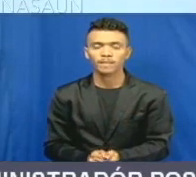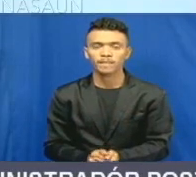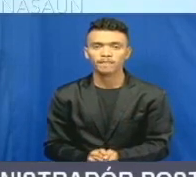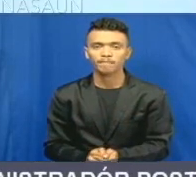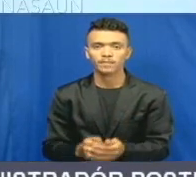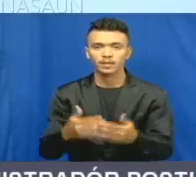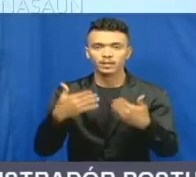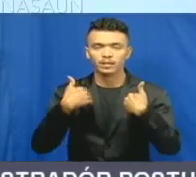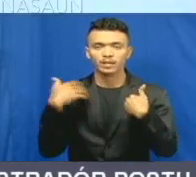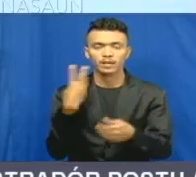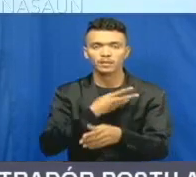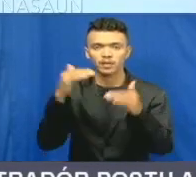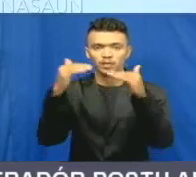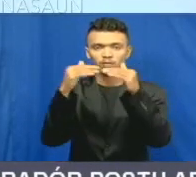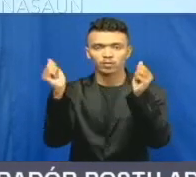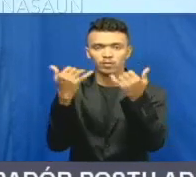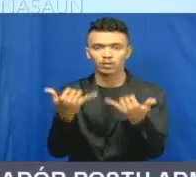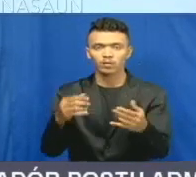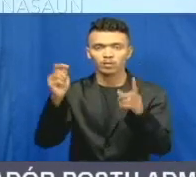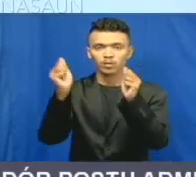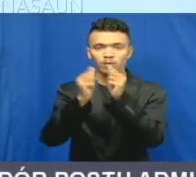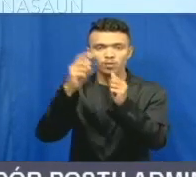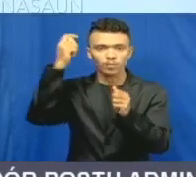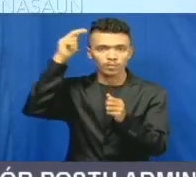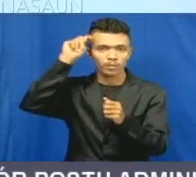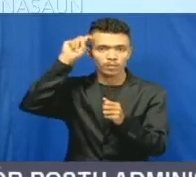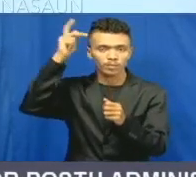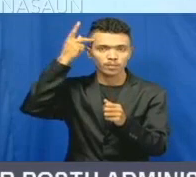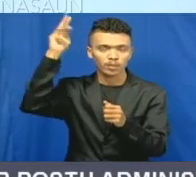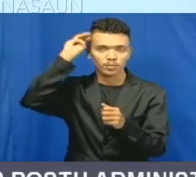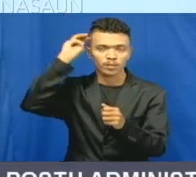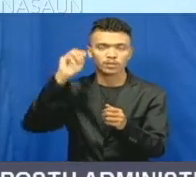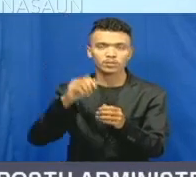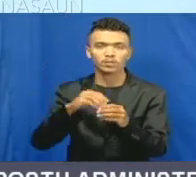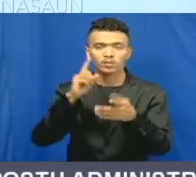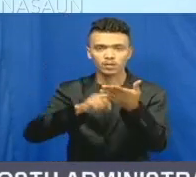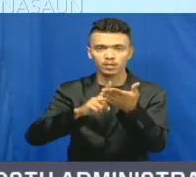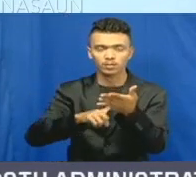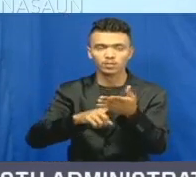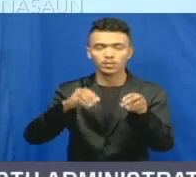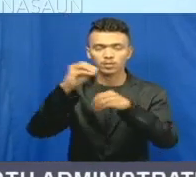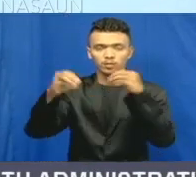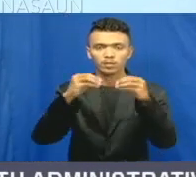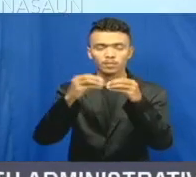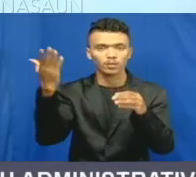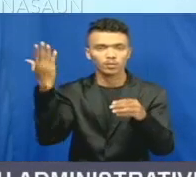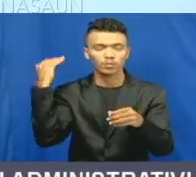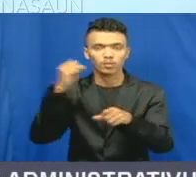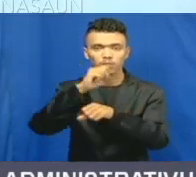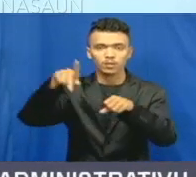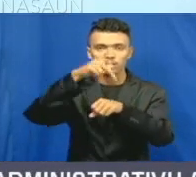E há um encontro hoje com o primeiro-ministro a me discutir Conabá contribuição passado Sira, nebe mas